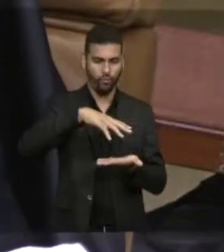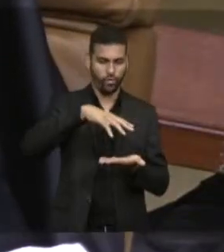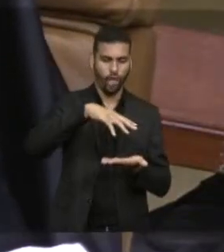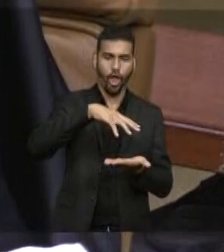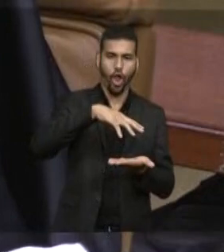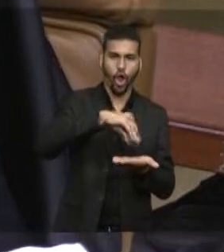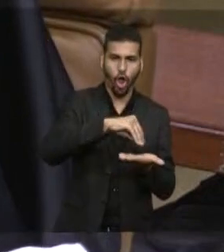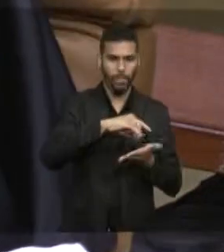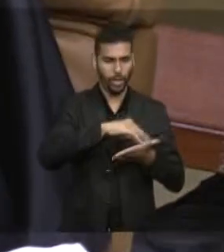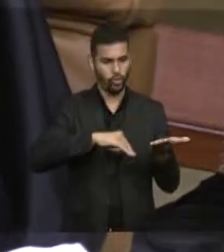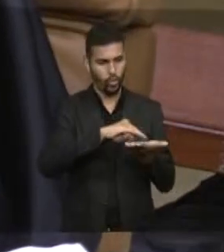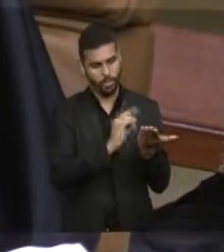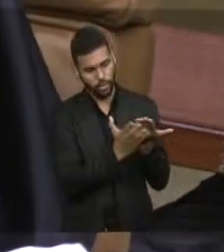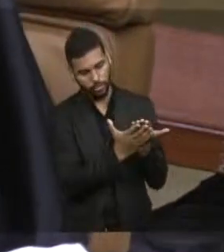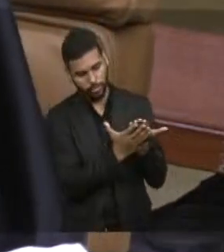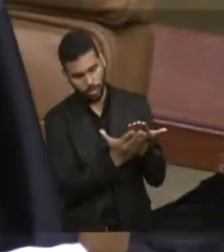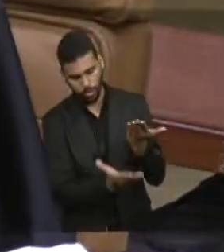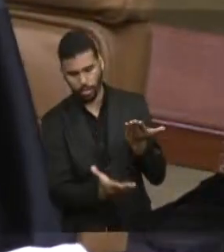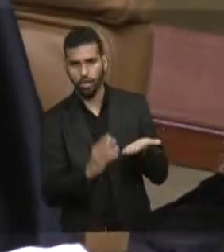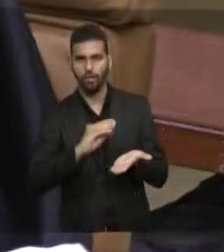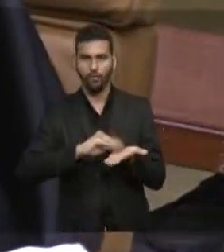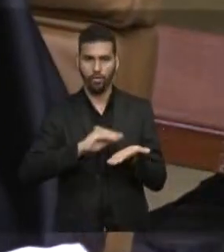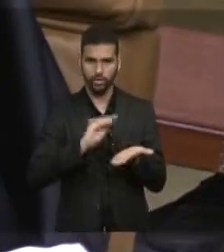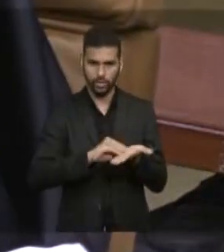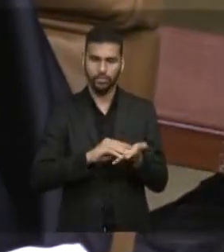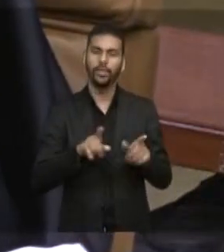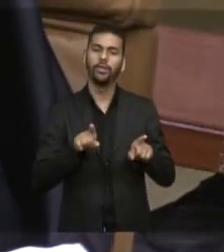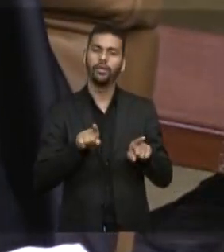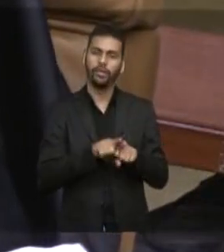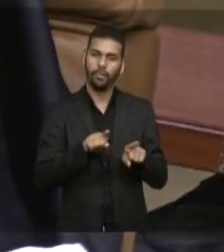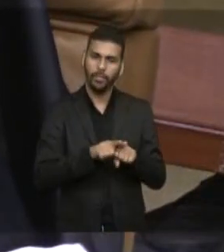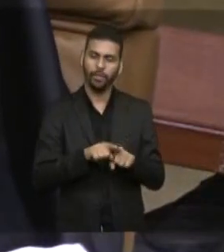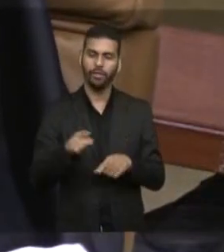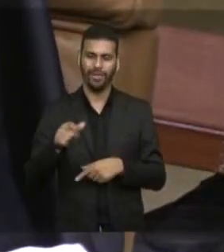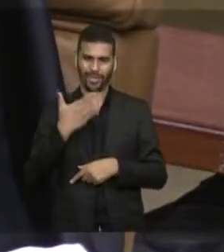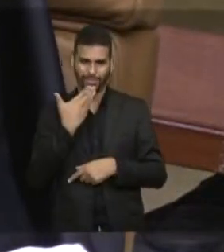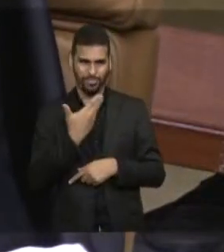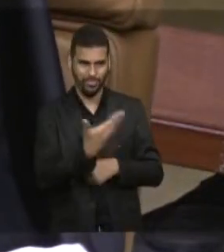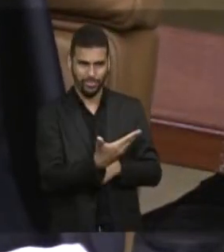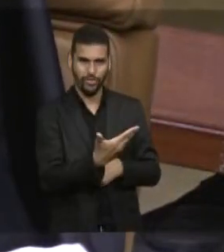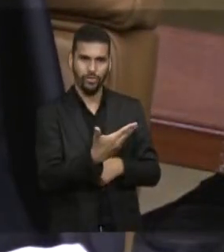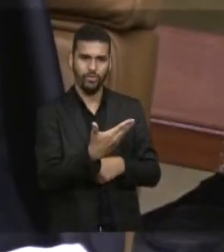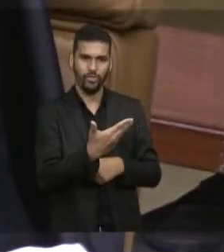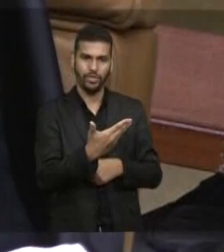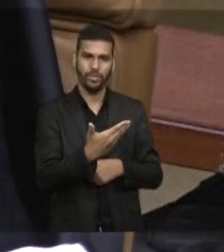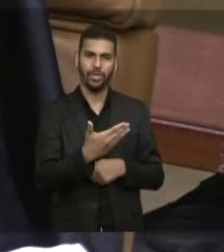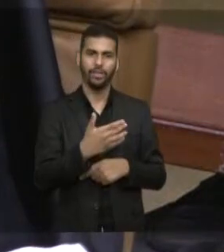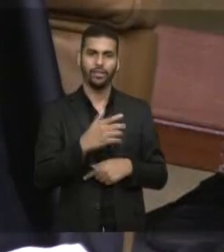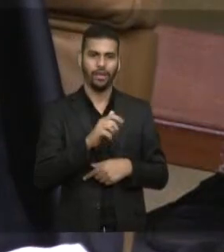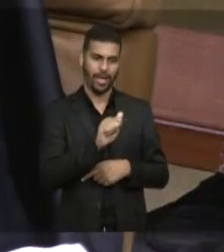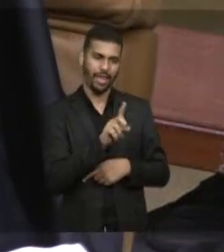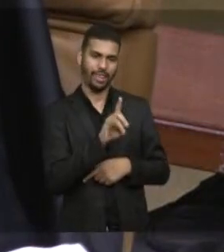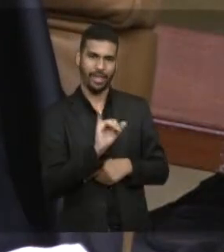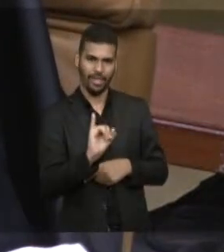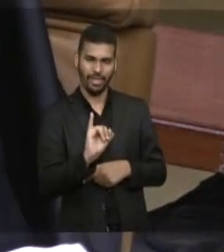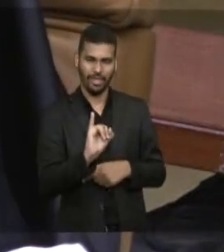normativo enumercito também pela procedência do pedido da ação direta